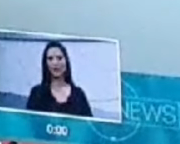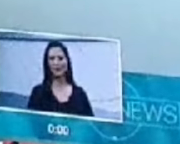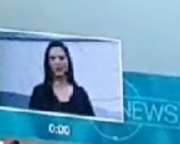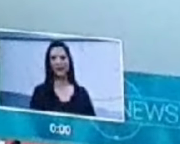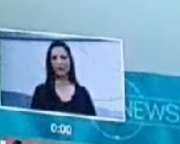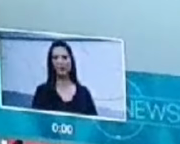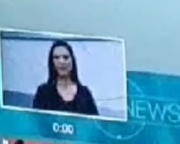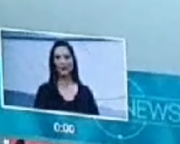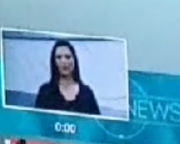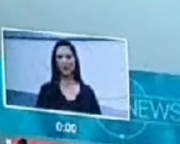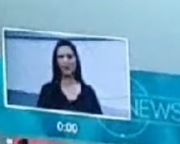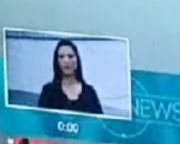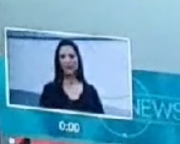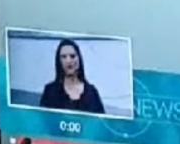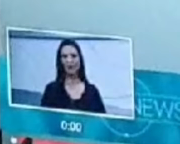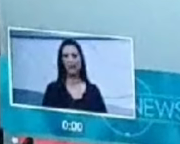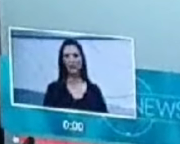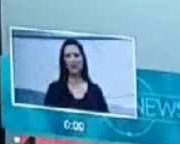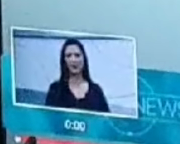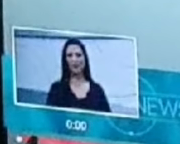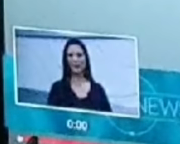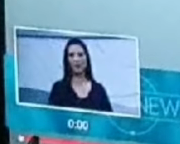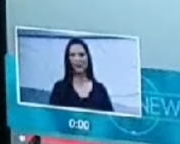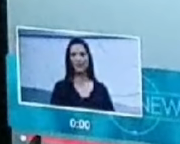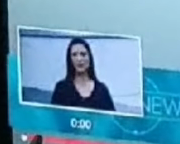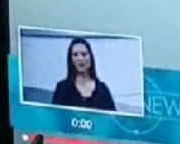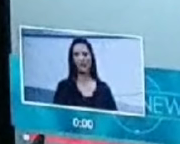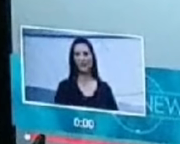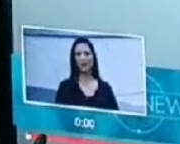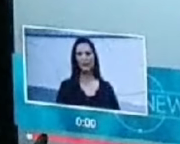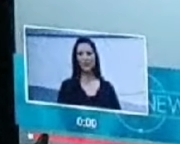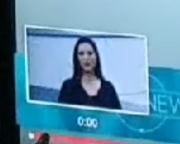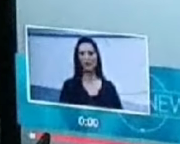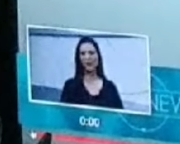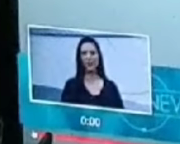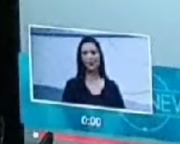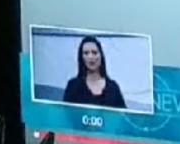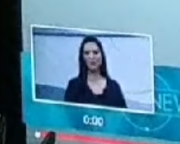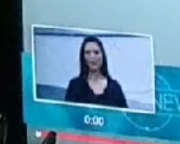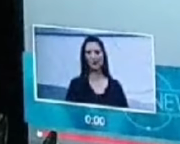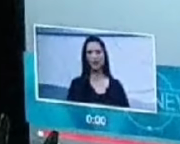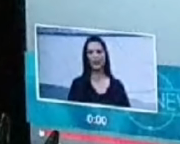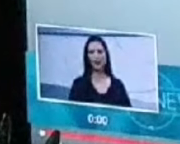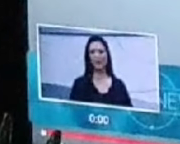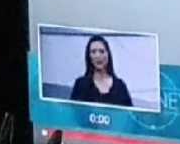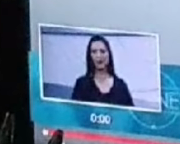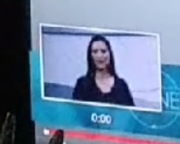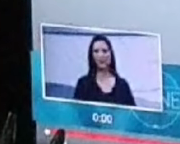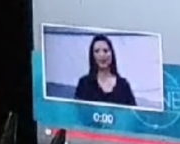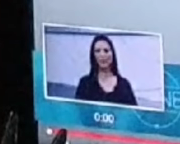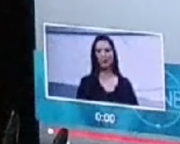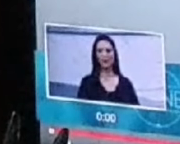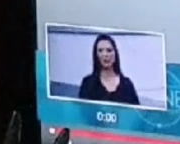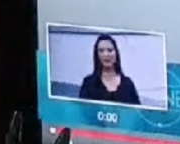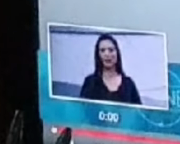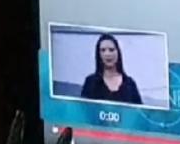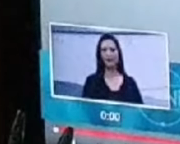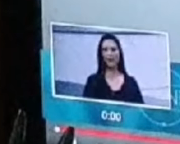preparou sua aposentadoria. Recebeu R$300 milhões da Odebrecht, numa conta corrente de